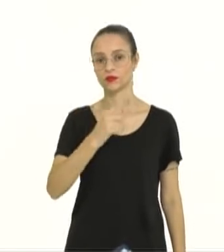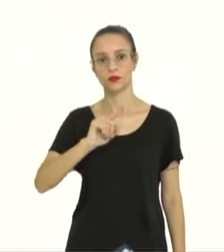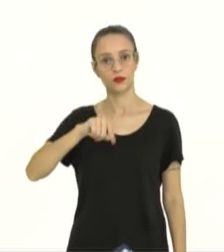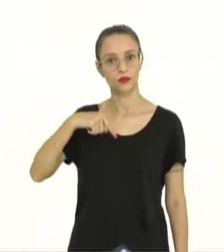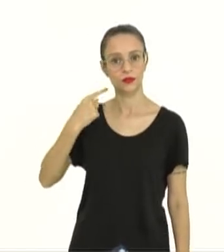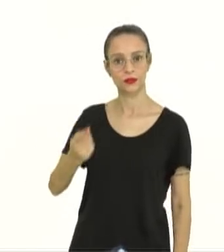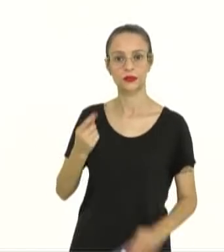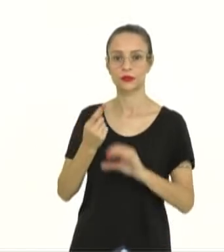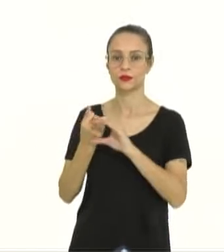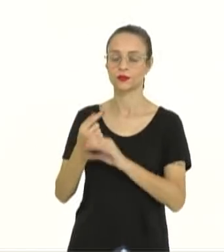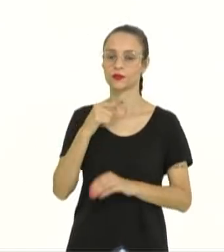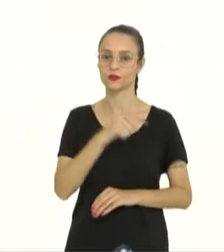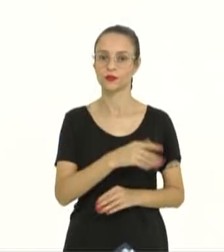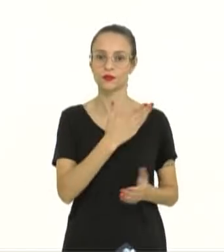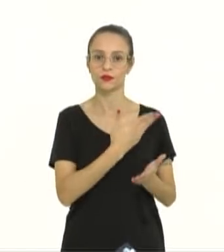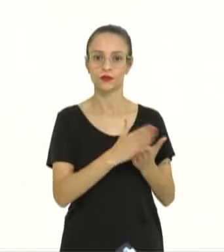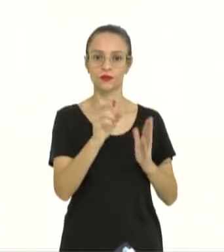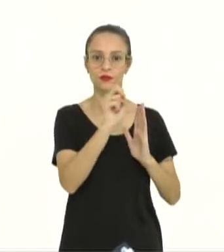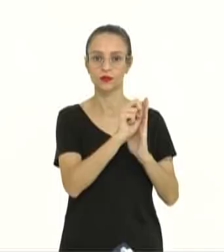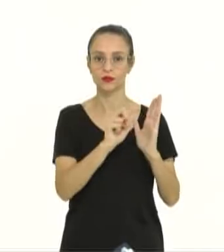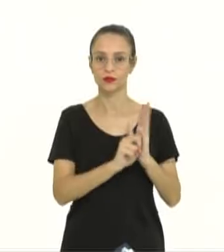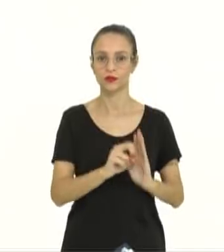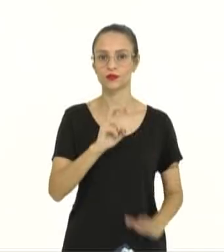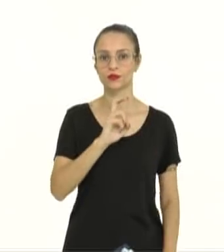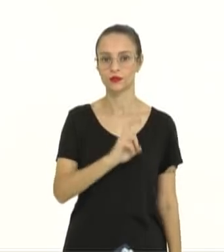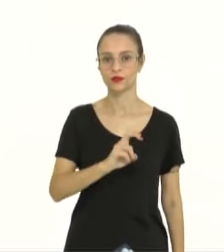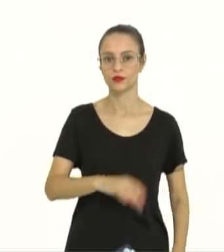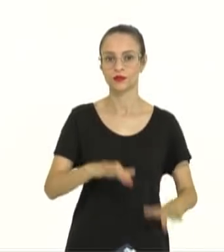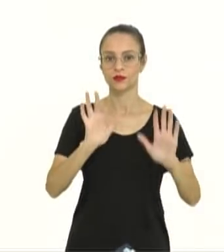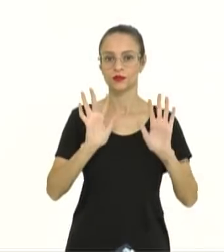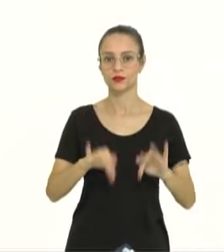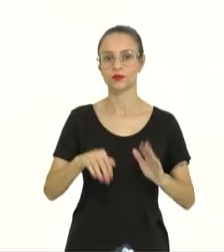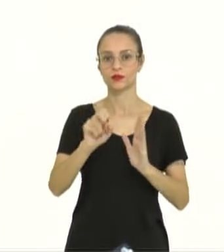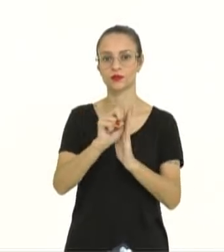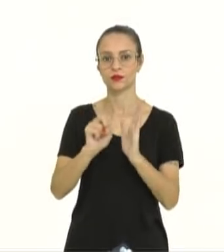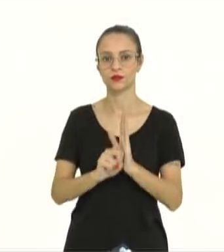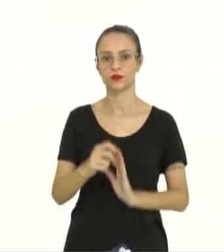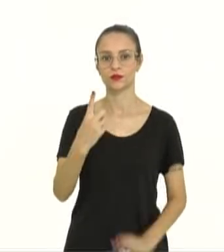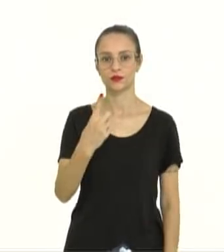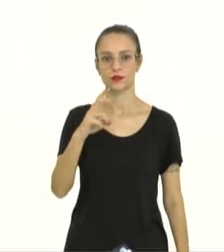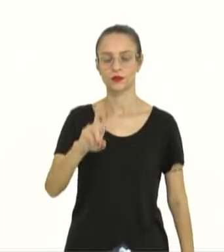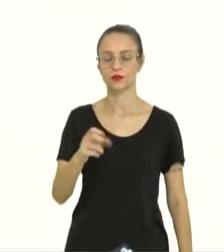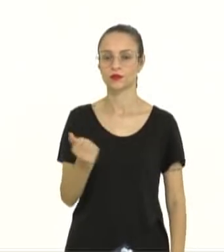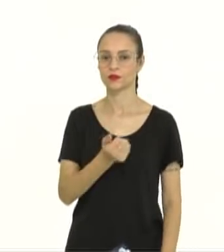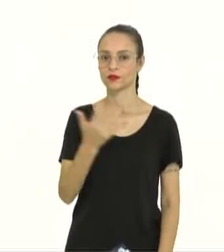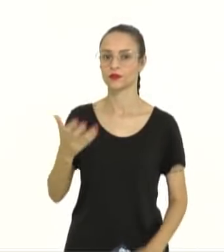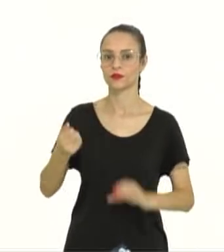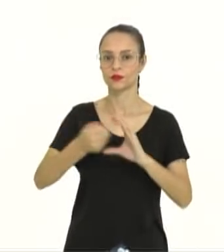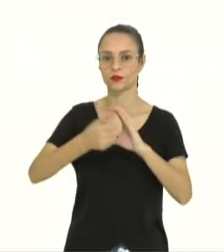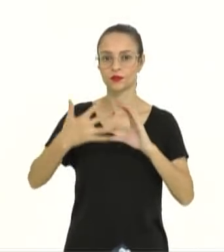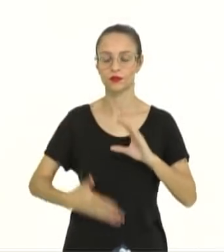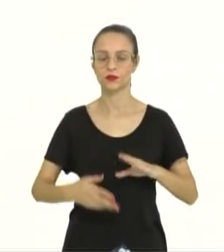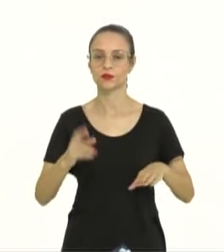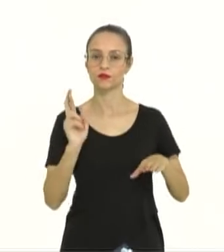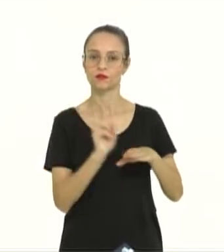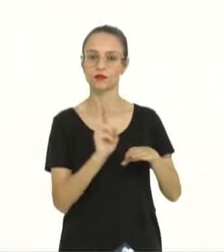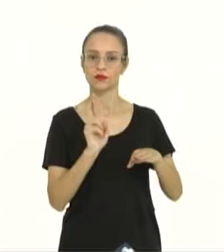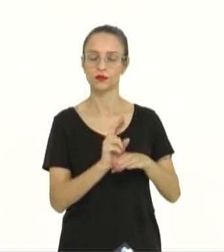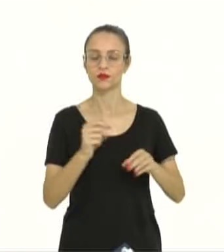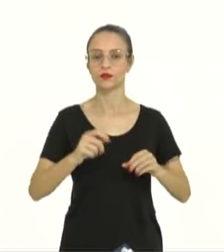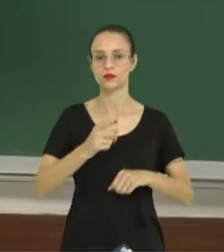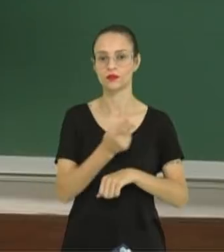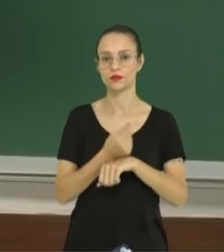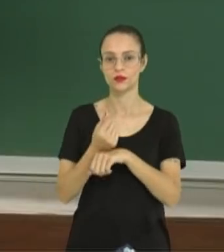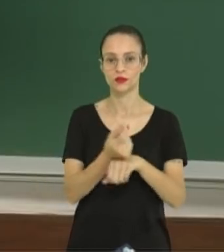Ele teve início no século V e teve fim no século XV. Algumas características do sistema feudal. Uma